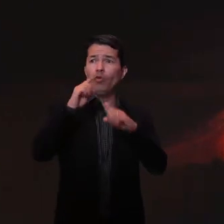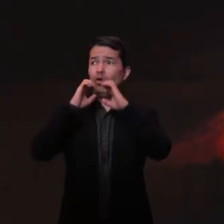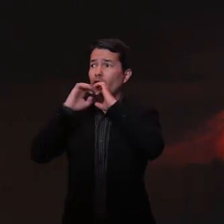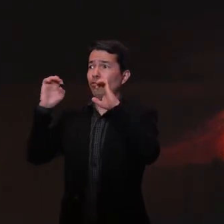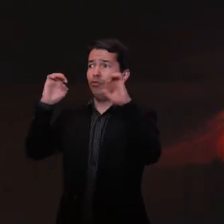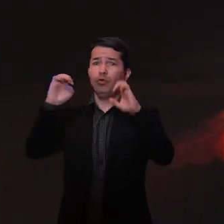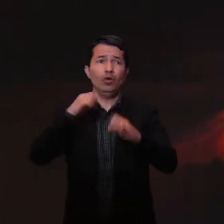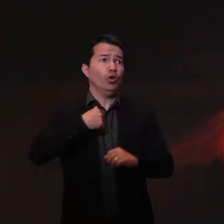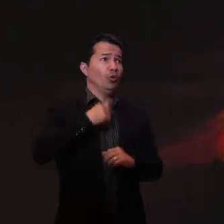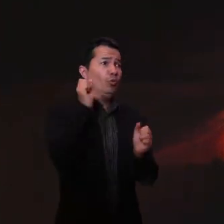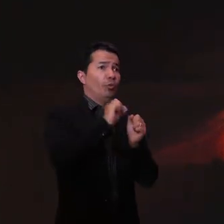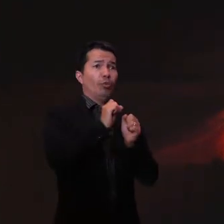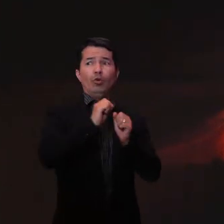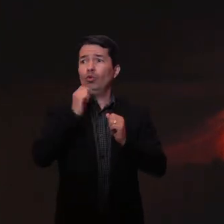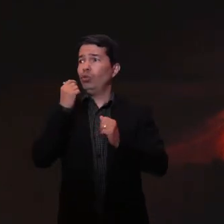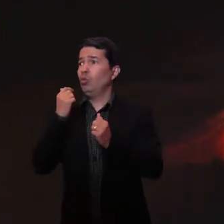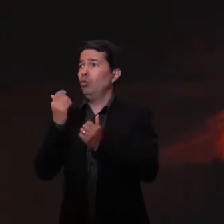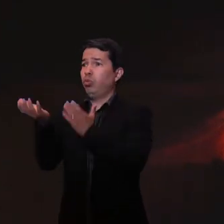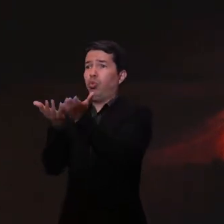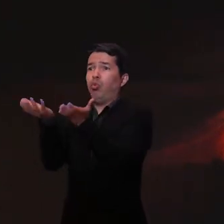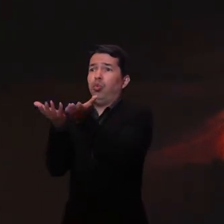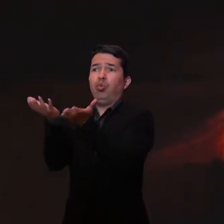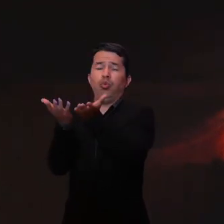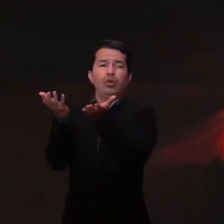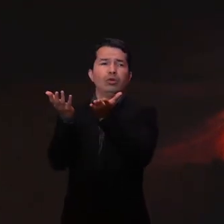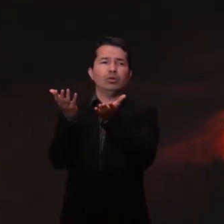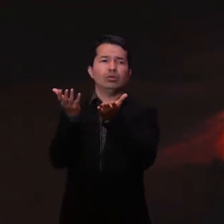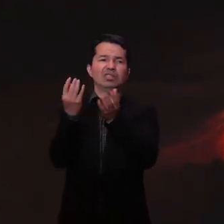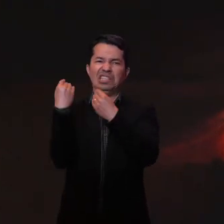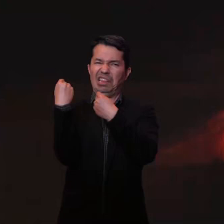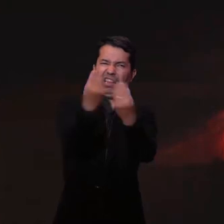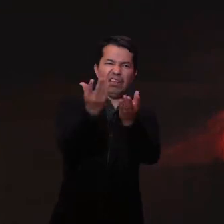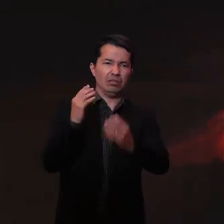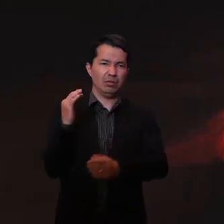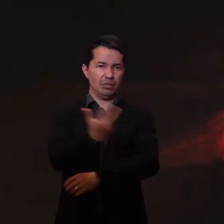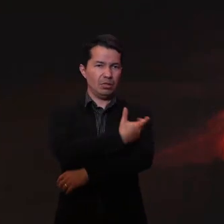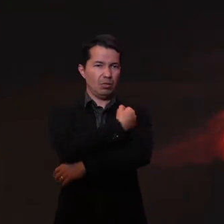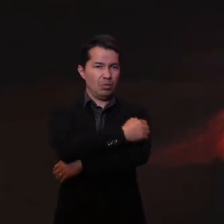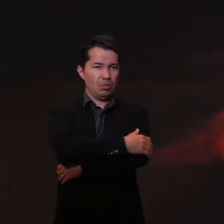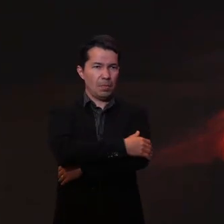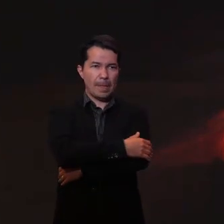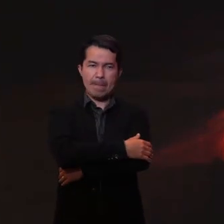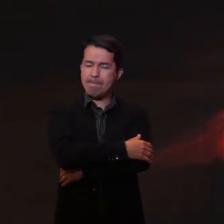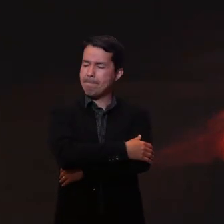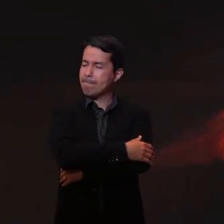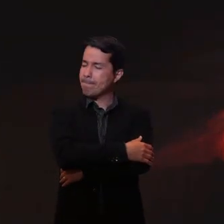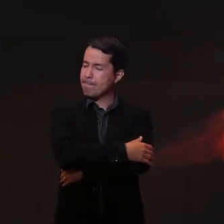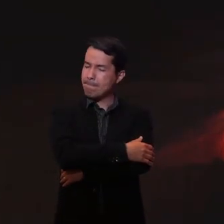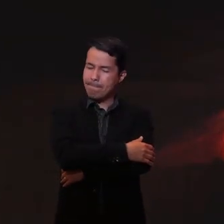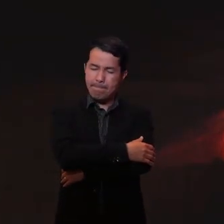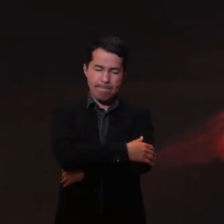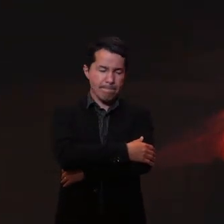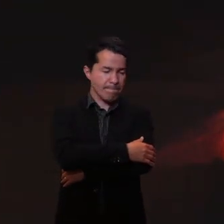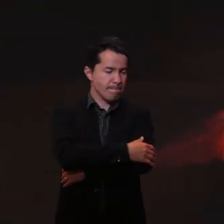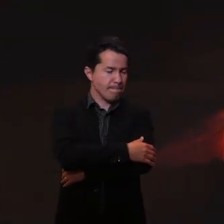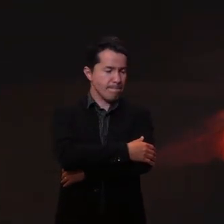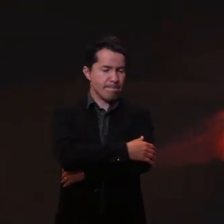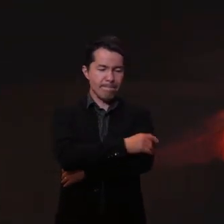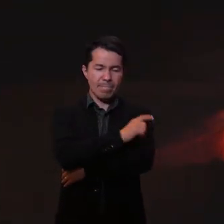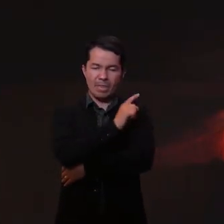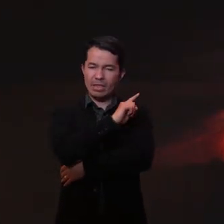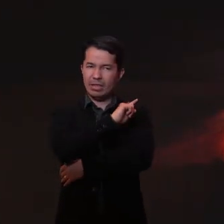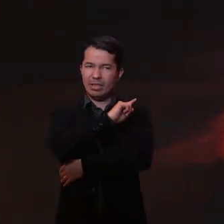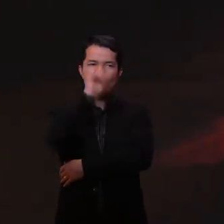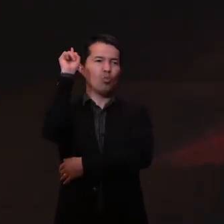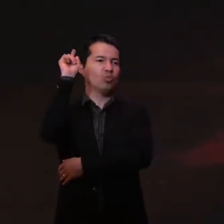sua bondade, as suas obras não são capazes de trazer salvação. Eu gosto do testemunho de Paulo. Paulo